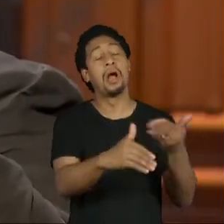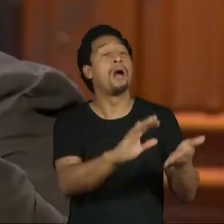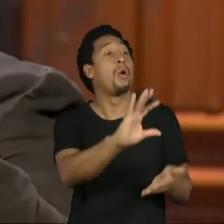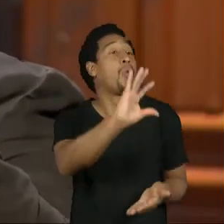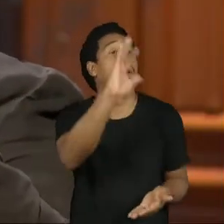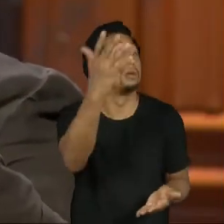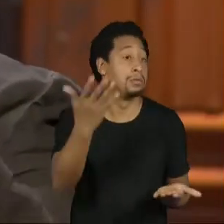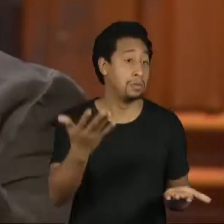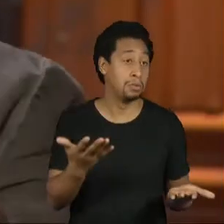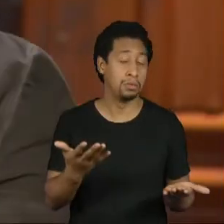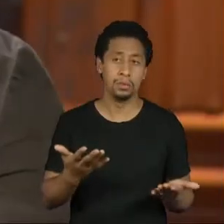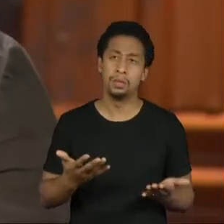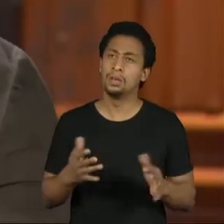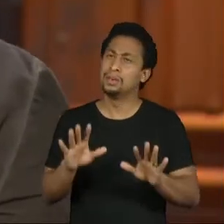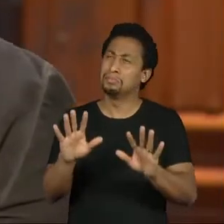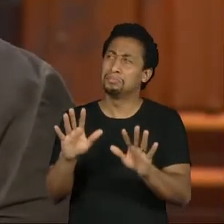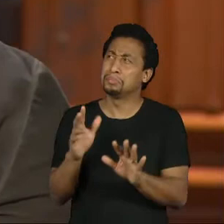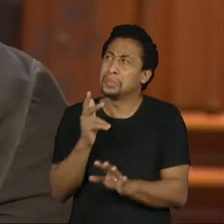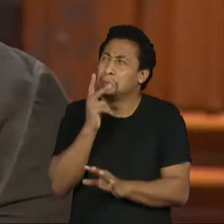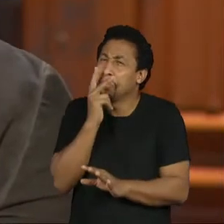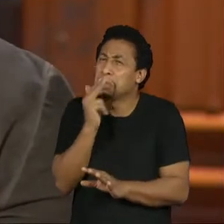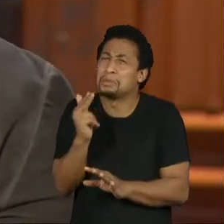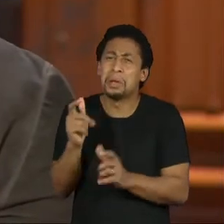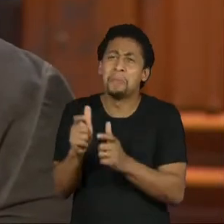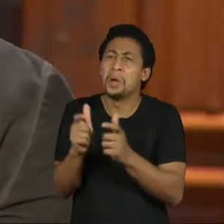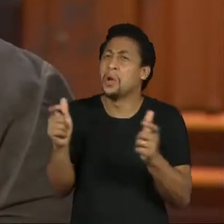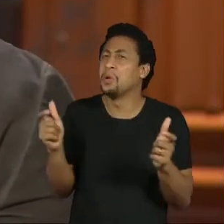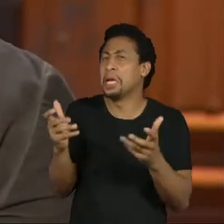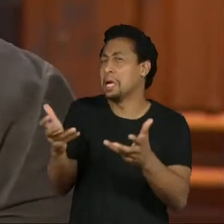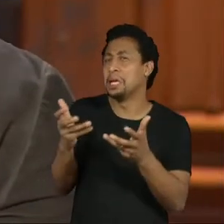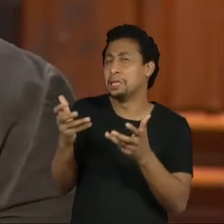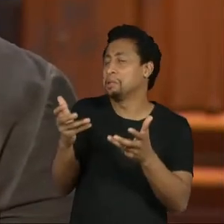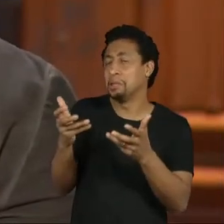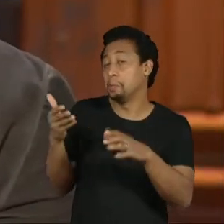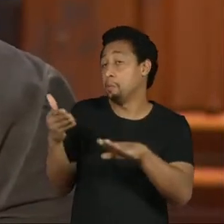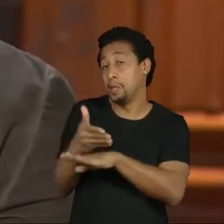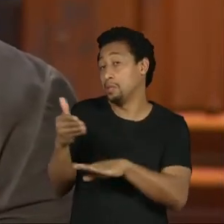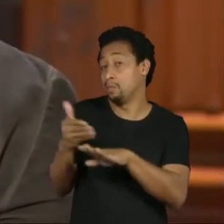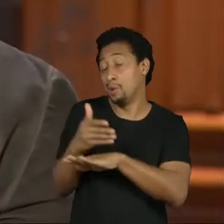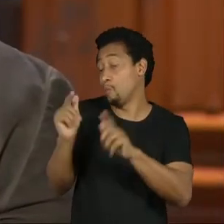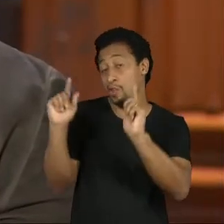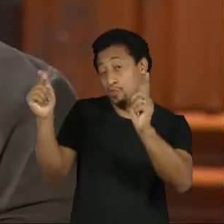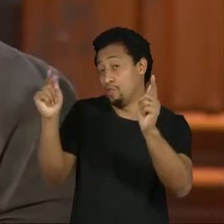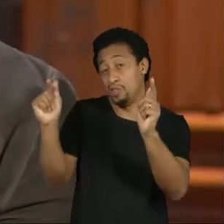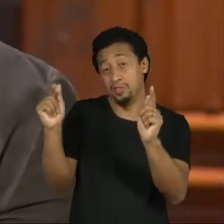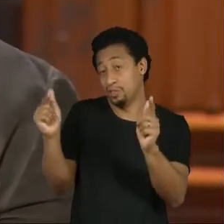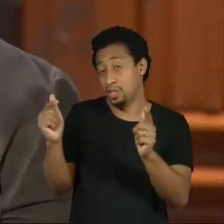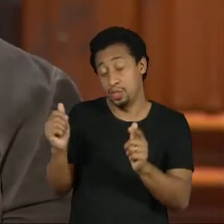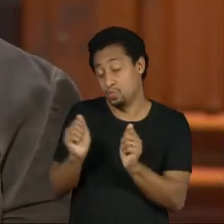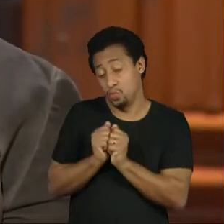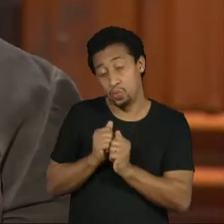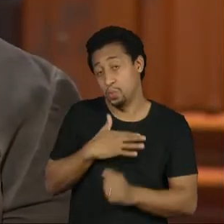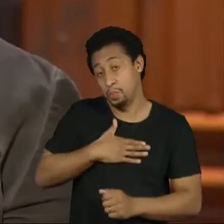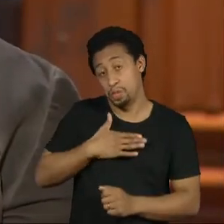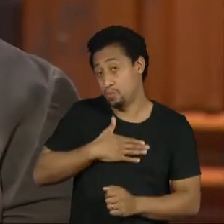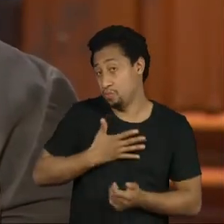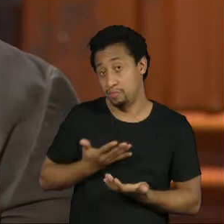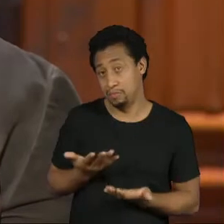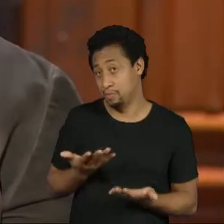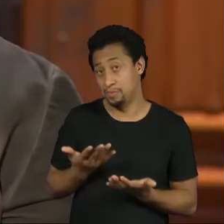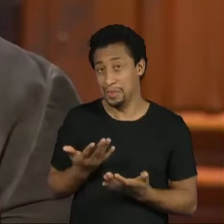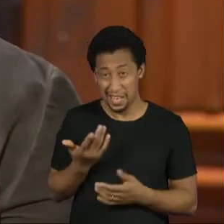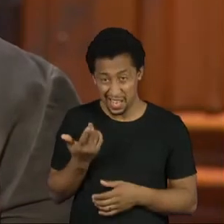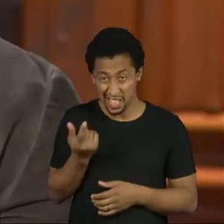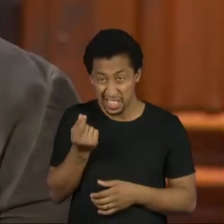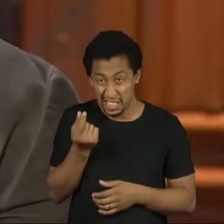acho que você que as pessoas vêm fazer essa parte comigo né sabendo que pô vou fazer para se divertir mesmo tá que a gente